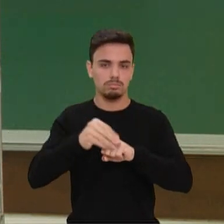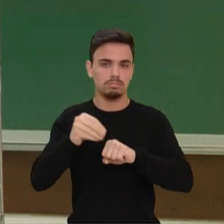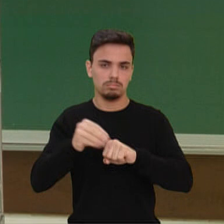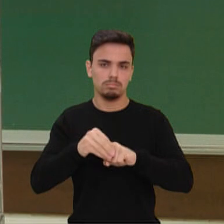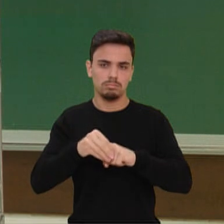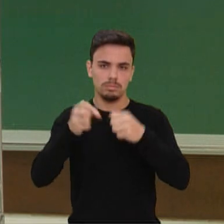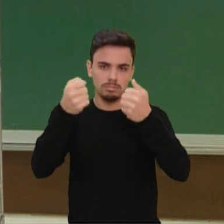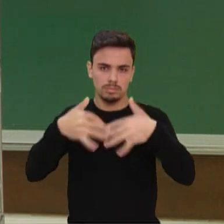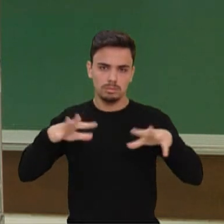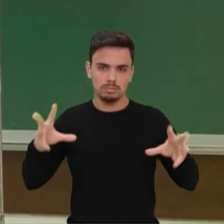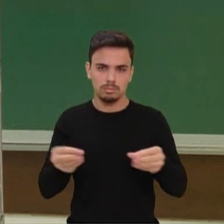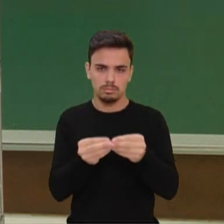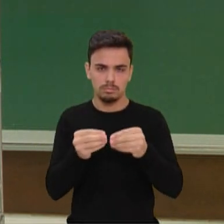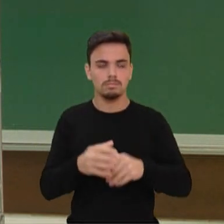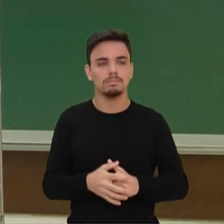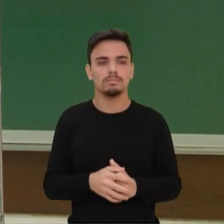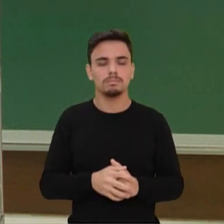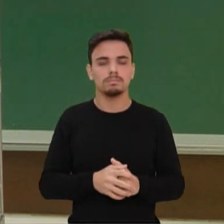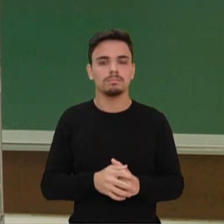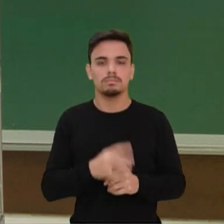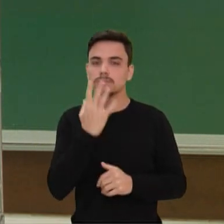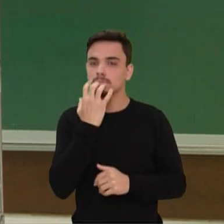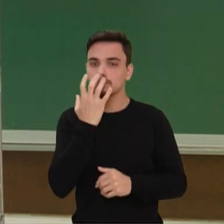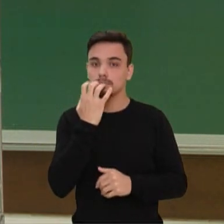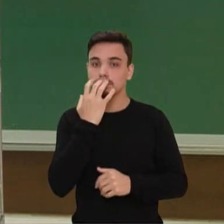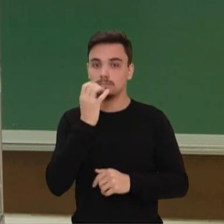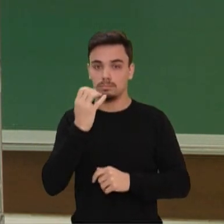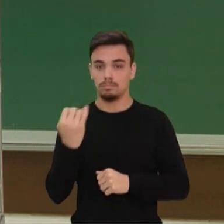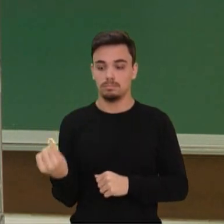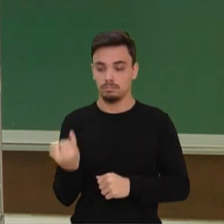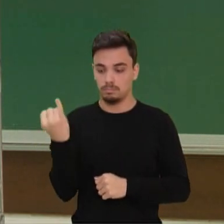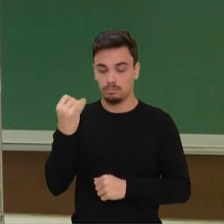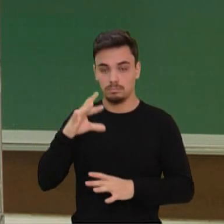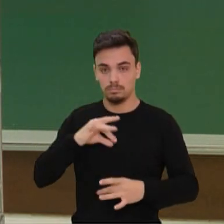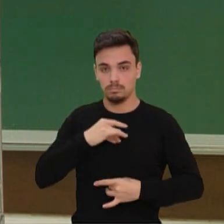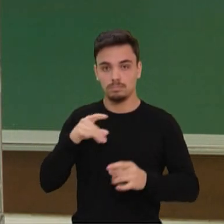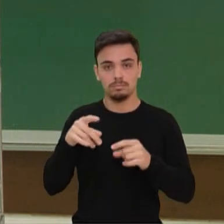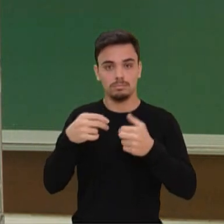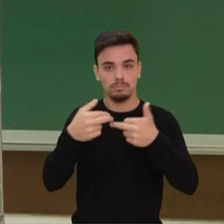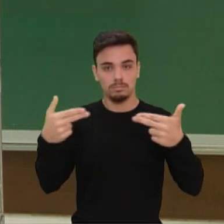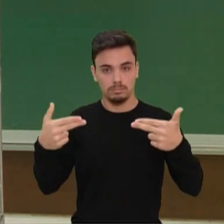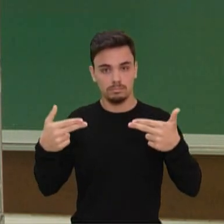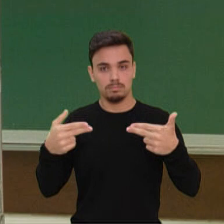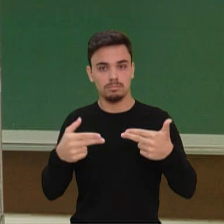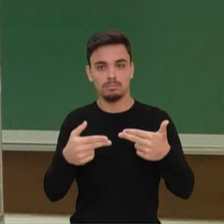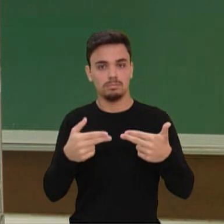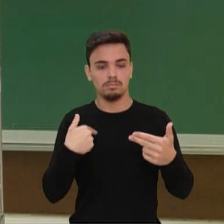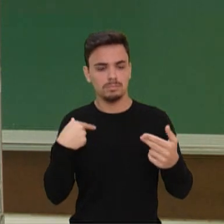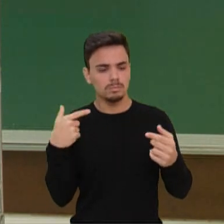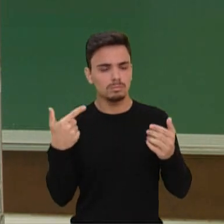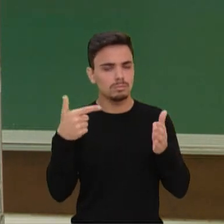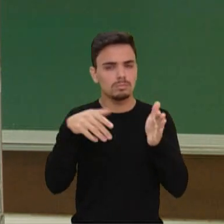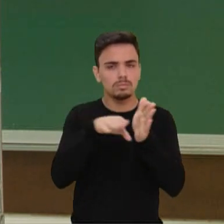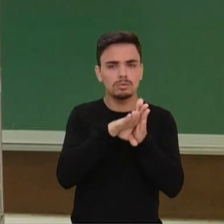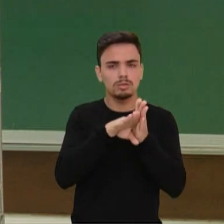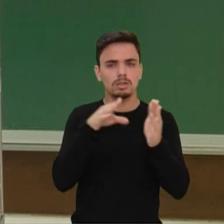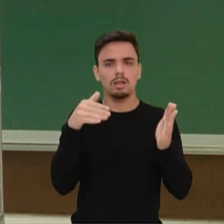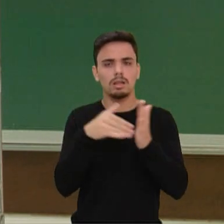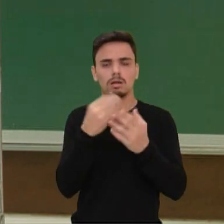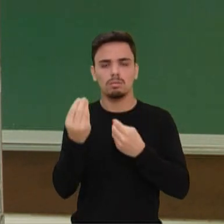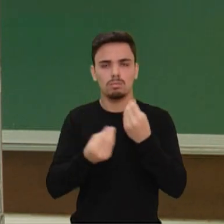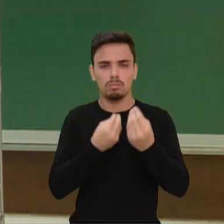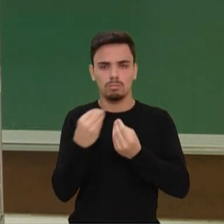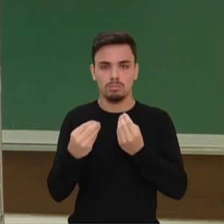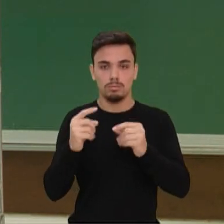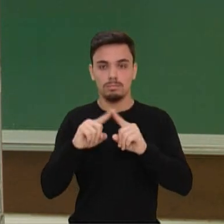sucinto. O Nietzsche vai dizer que a essência das coisas, a gente não vai conseguir atingir o que elas são em essência. A gente só consegue